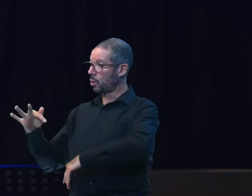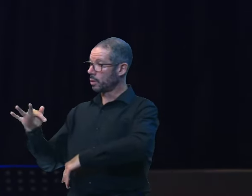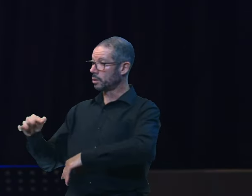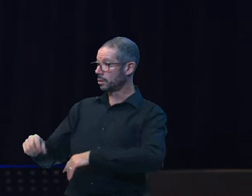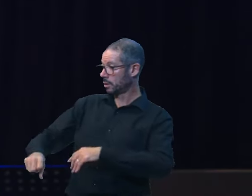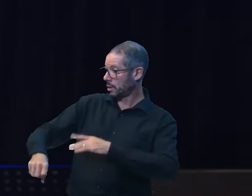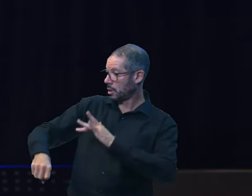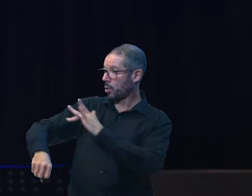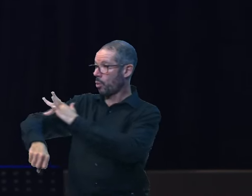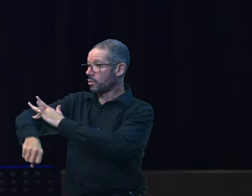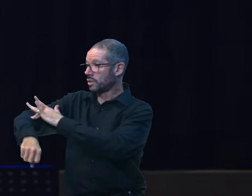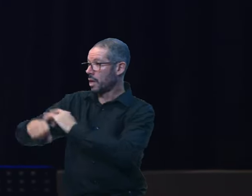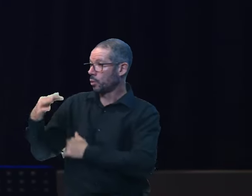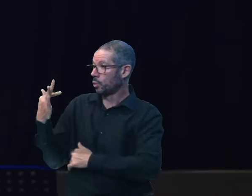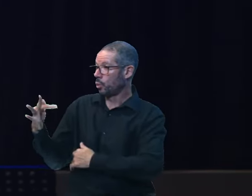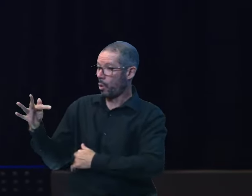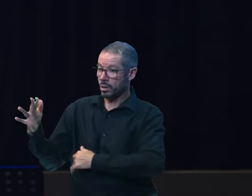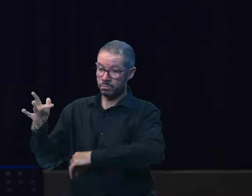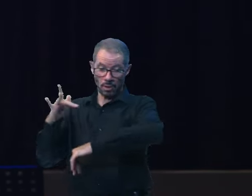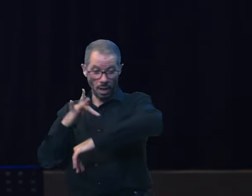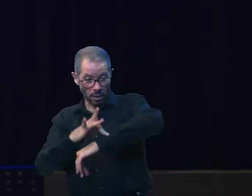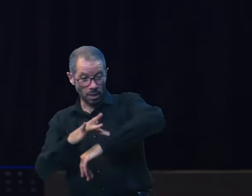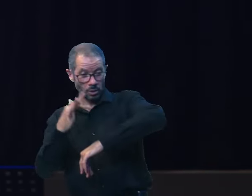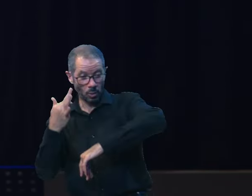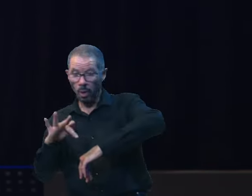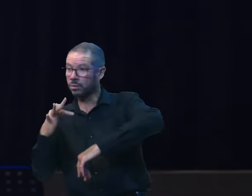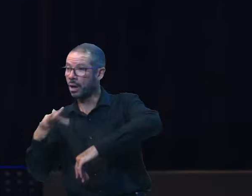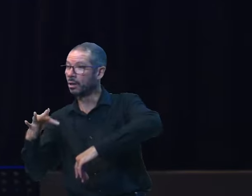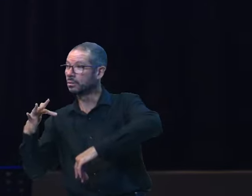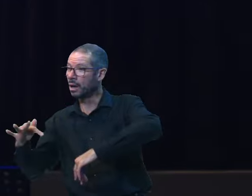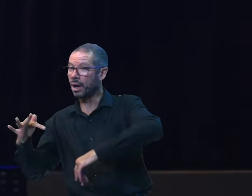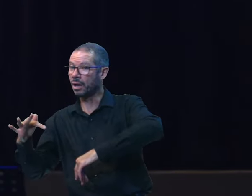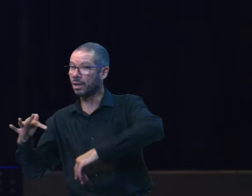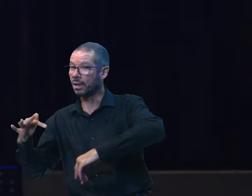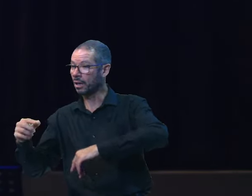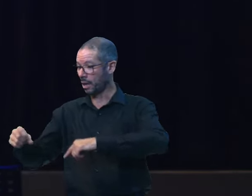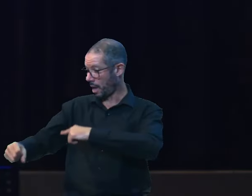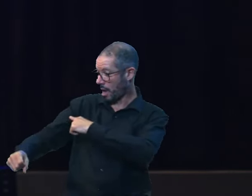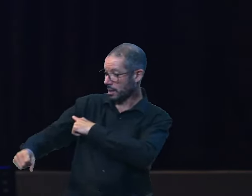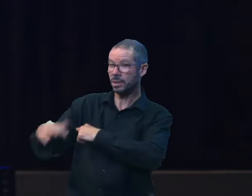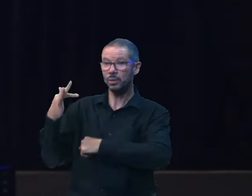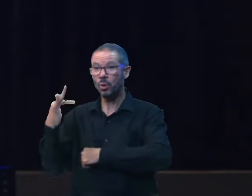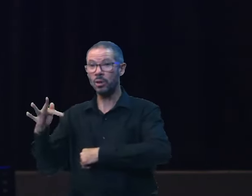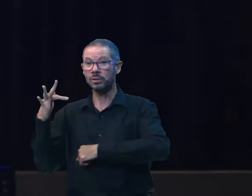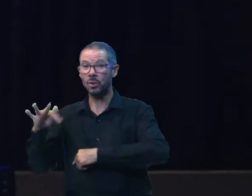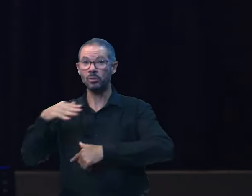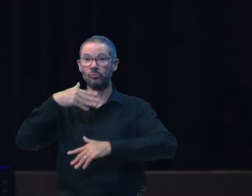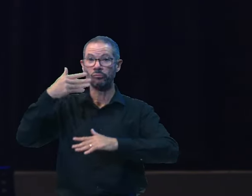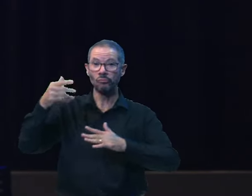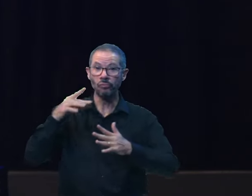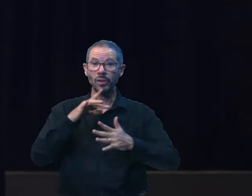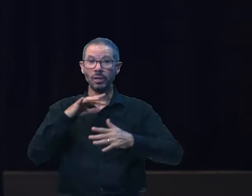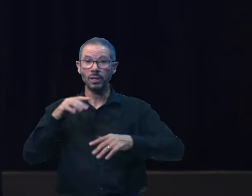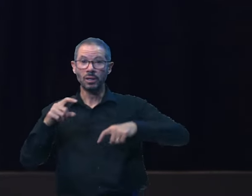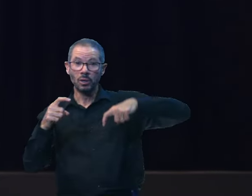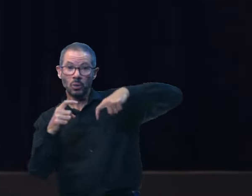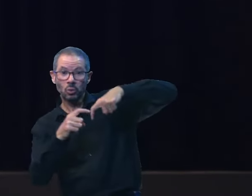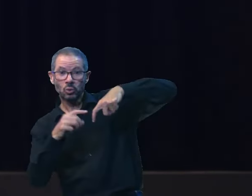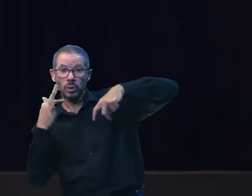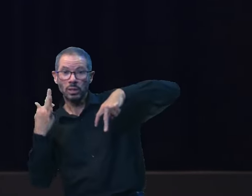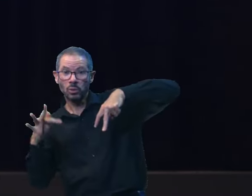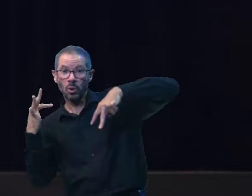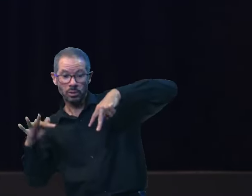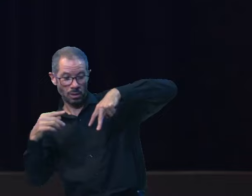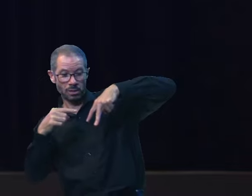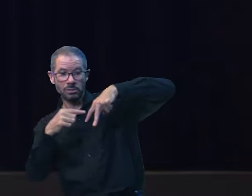aqui, dói. Aqui, dói. Aqui, dói. No joelho, doutor, aqui, ó,